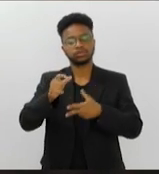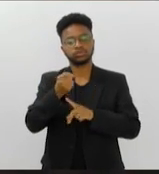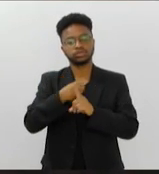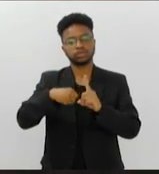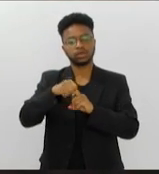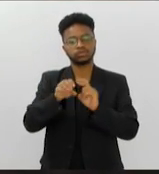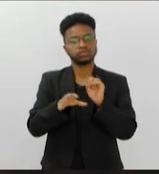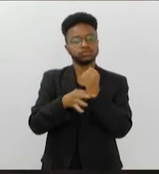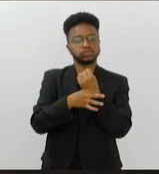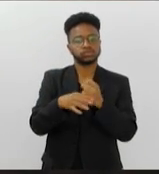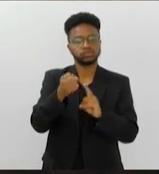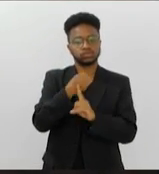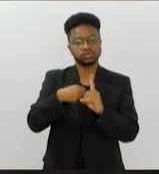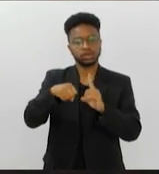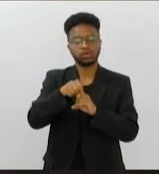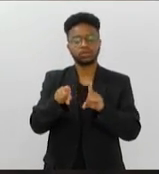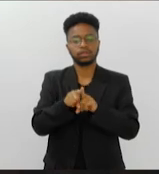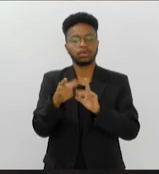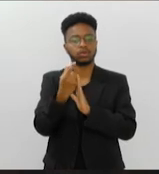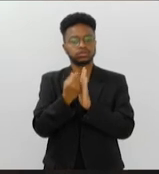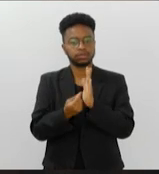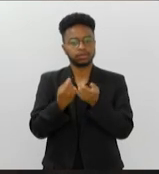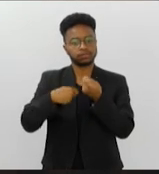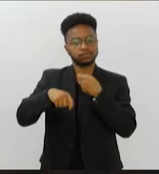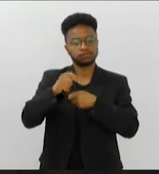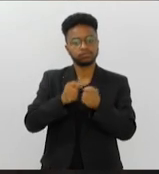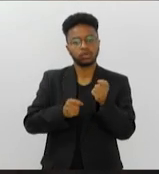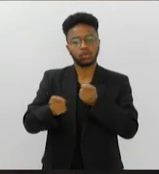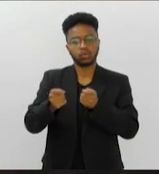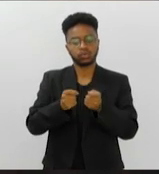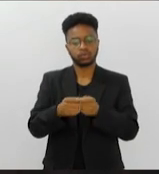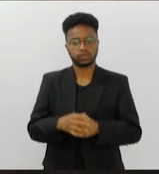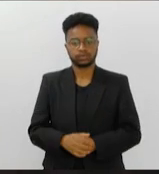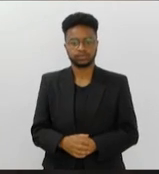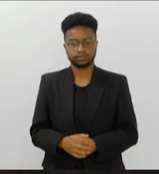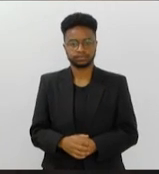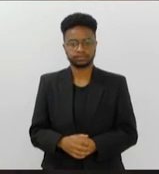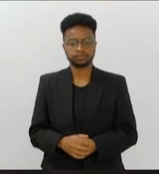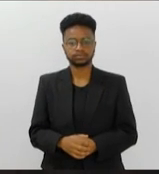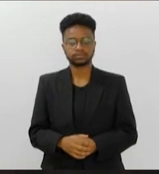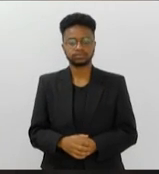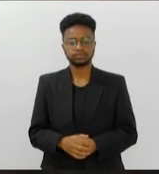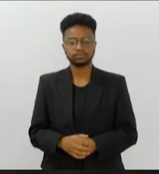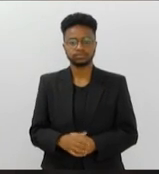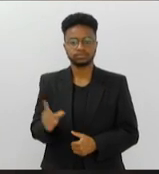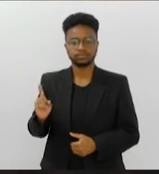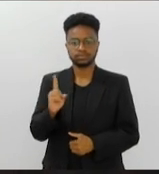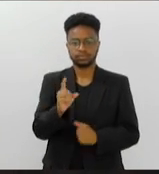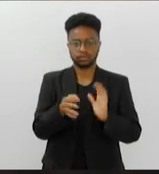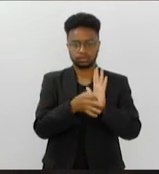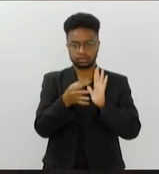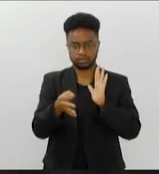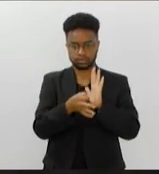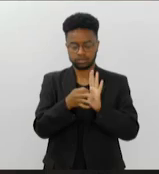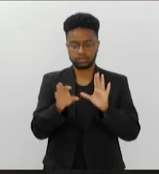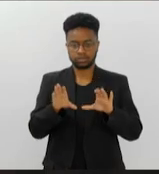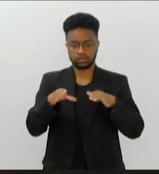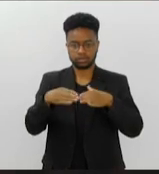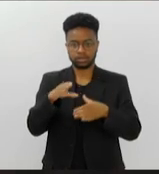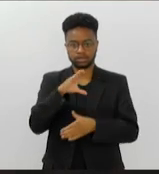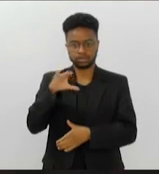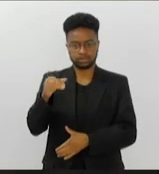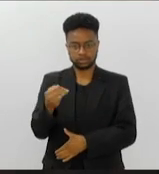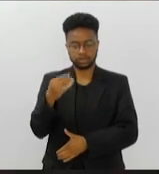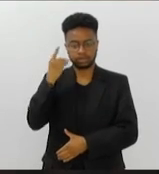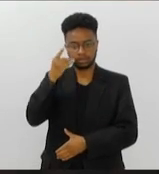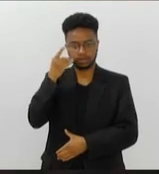Seguridade Social e de Orçamento, Finanças, Fiscalização Financeira e Controle. Para emitir parecer pela Comissão de Constituição e Justiça,